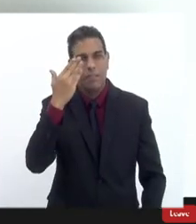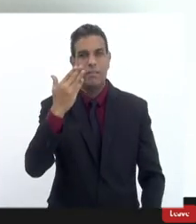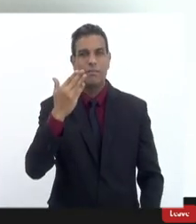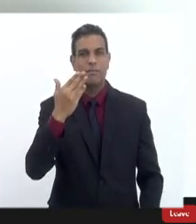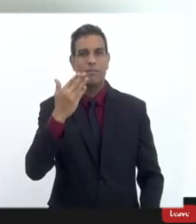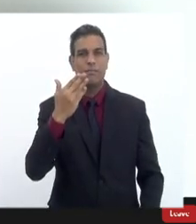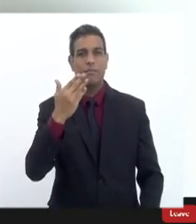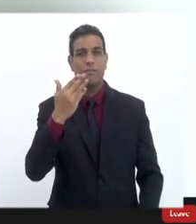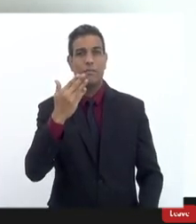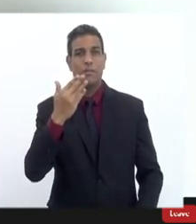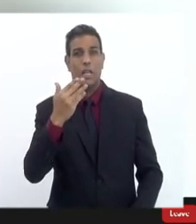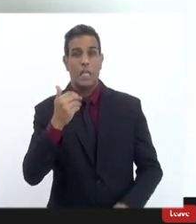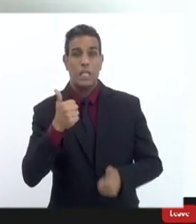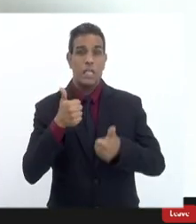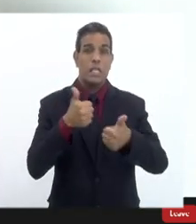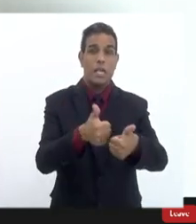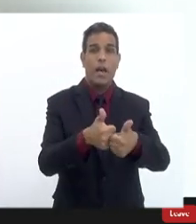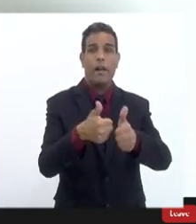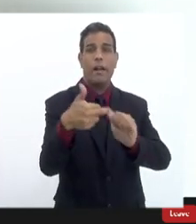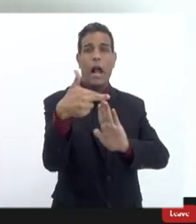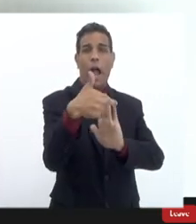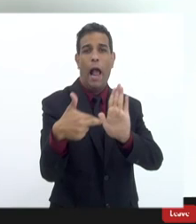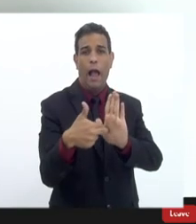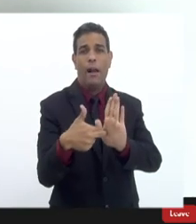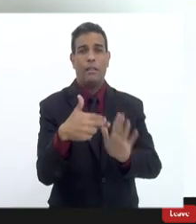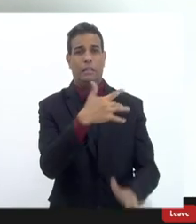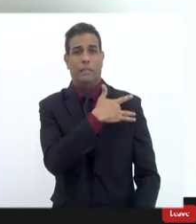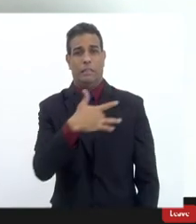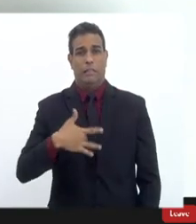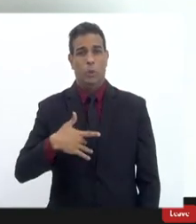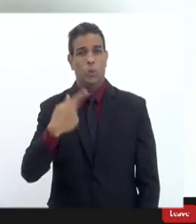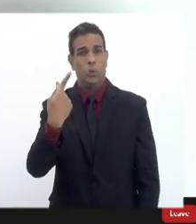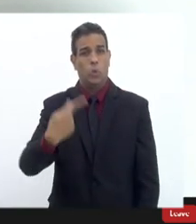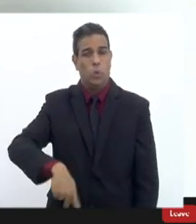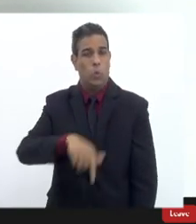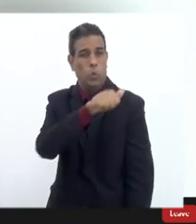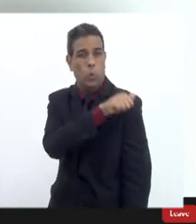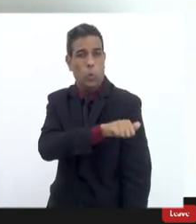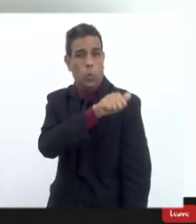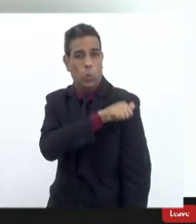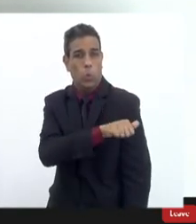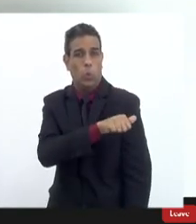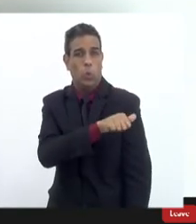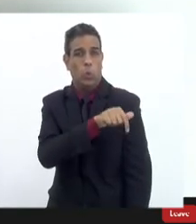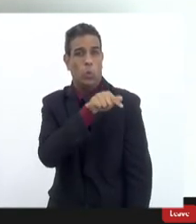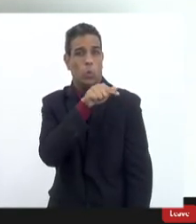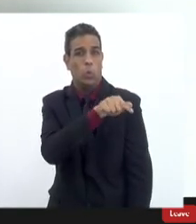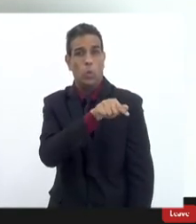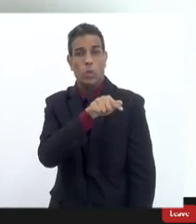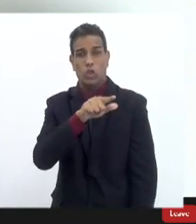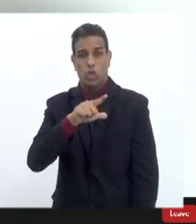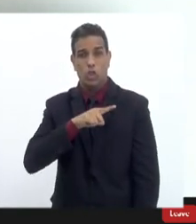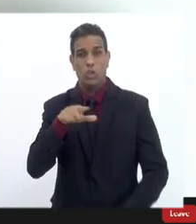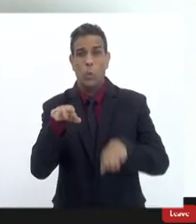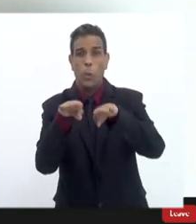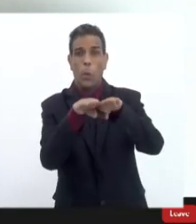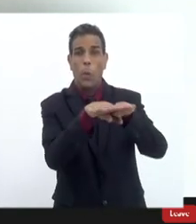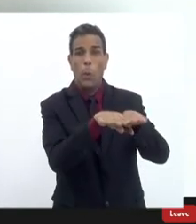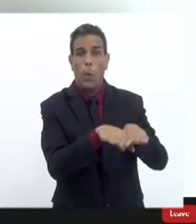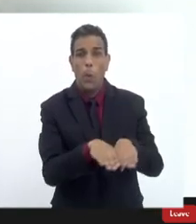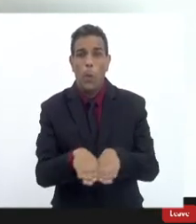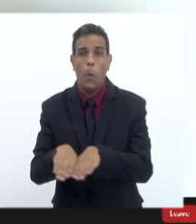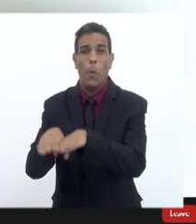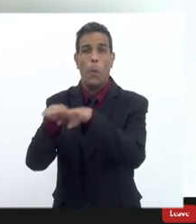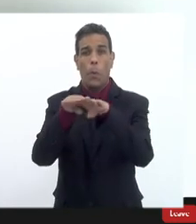pela autoridade sanitária. Fato é que existia um tratamento não isonômico que